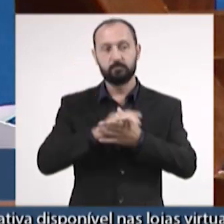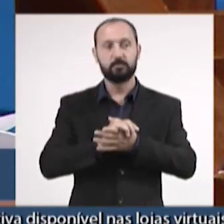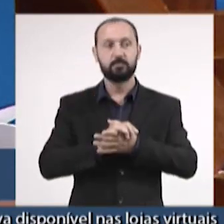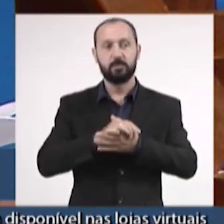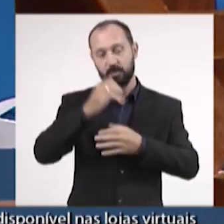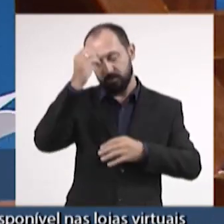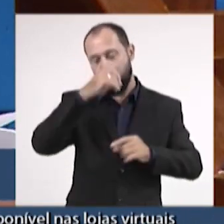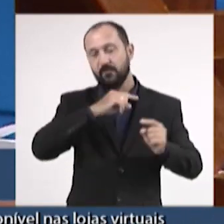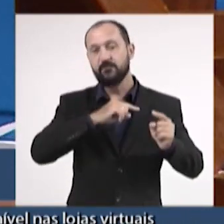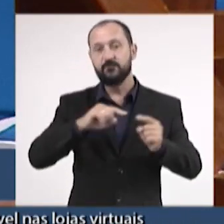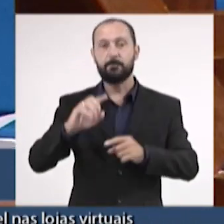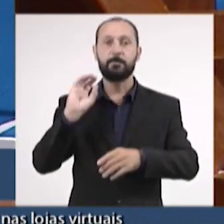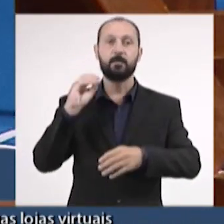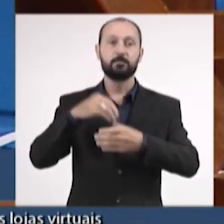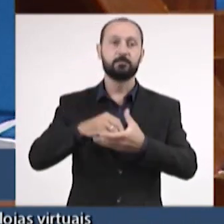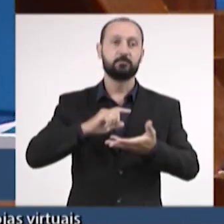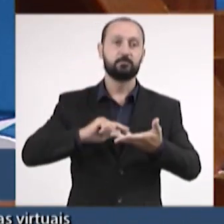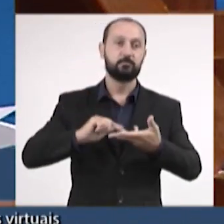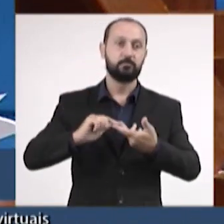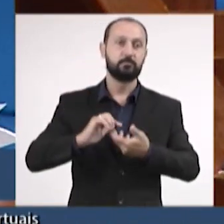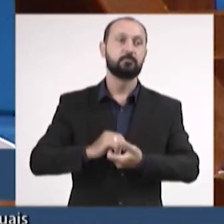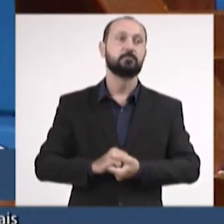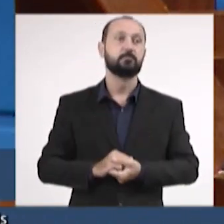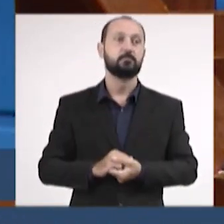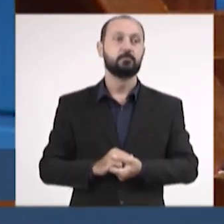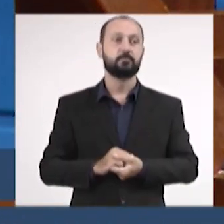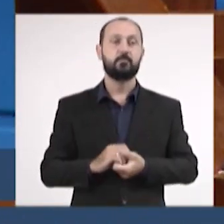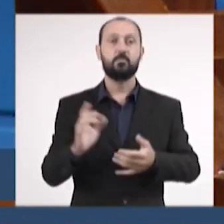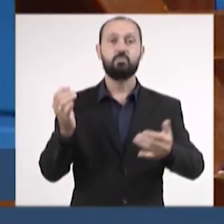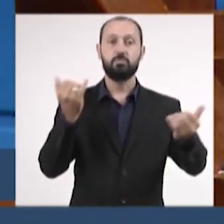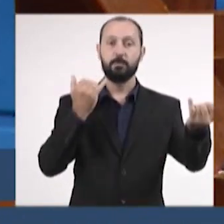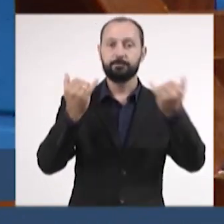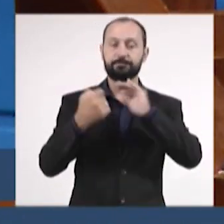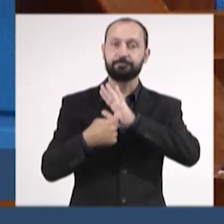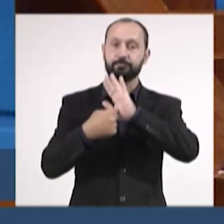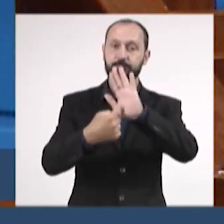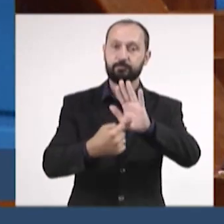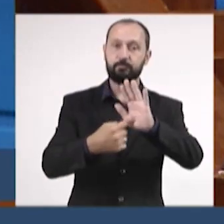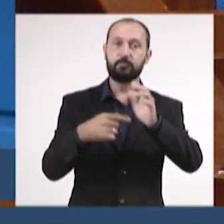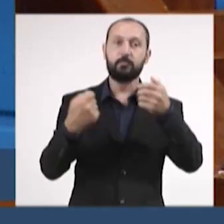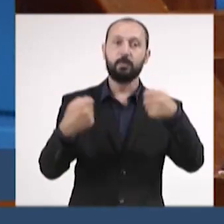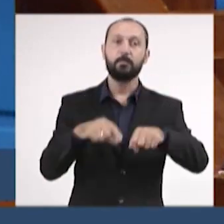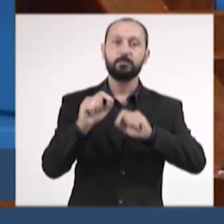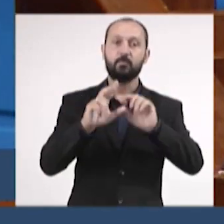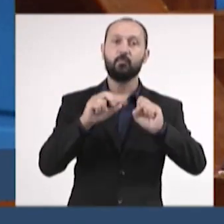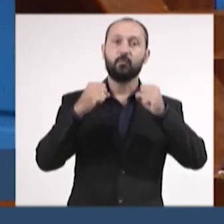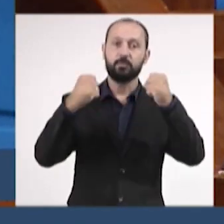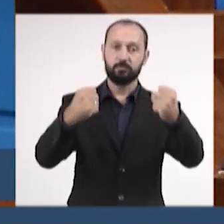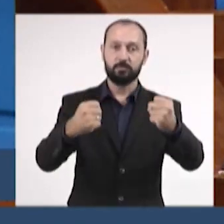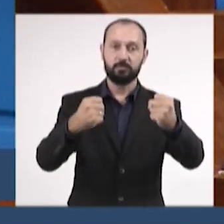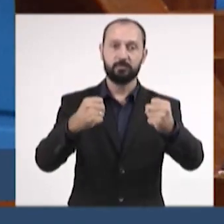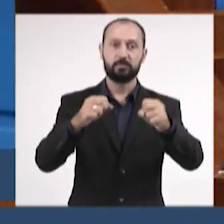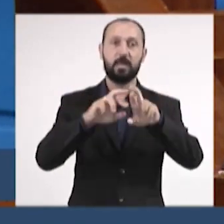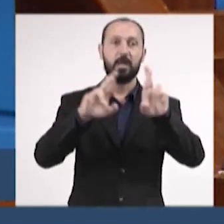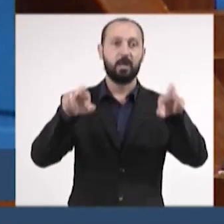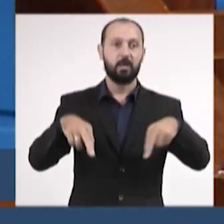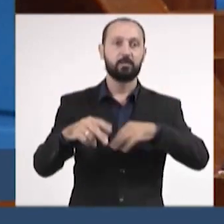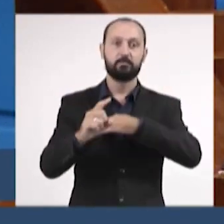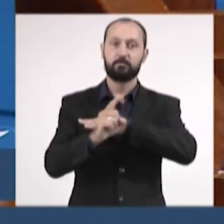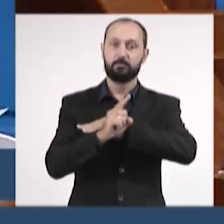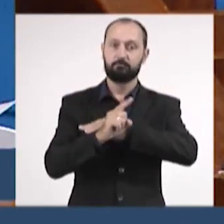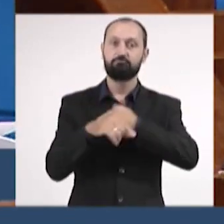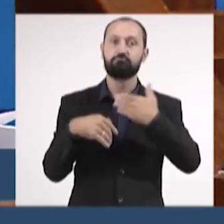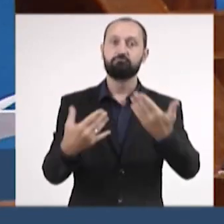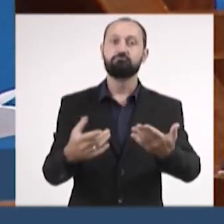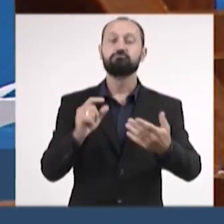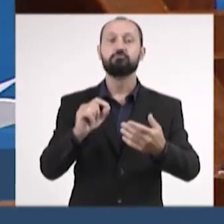a violência, dentre outros. Esses dados demonstram a necessidade de fortalecer a rede de atendimento, tanto